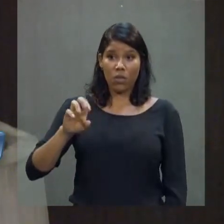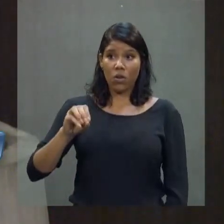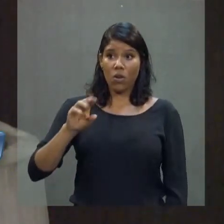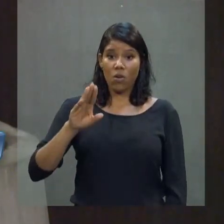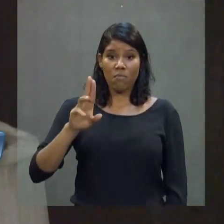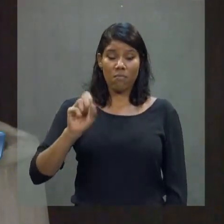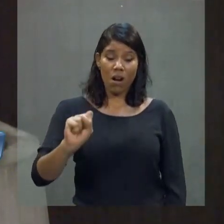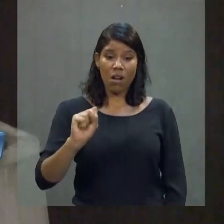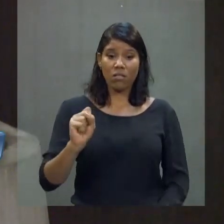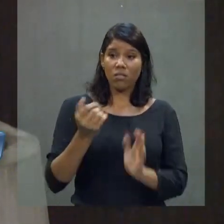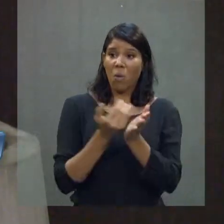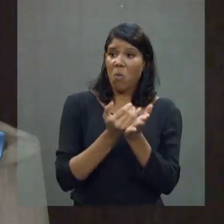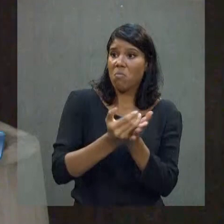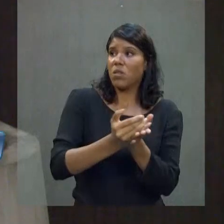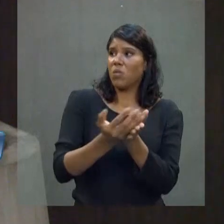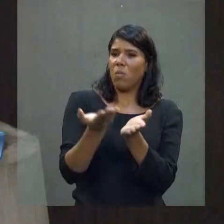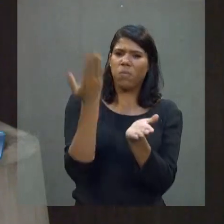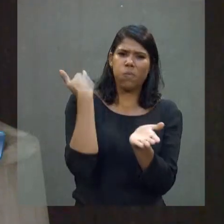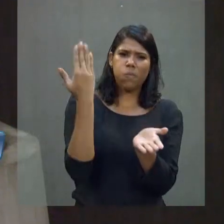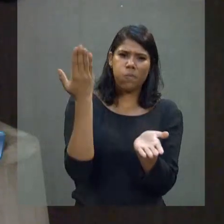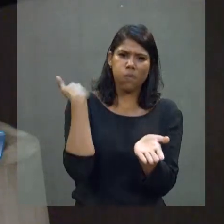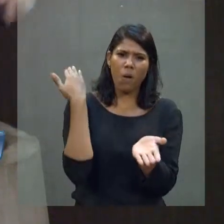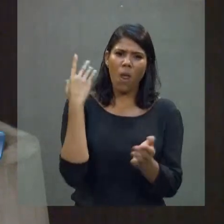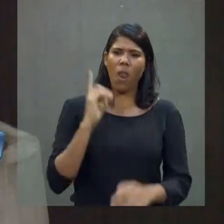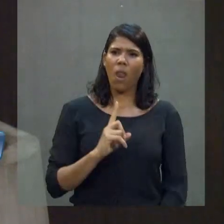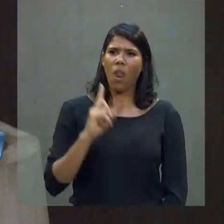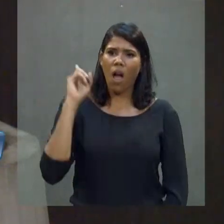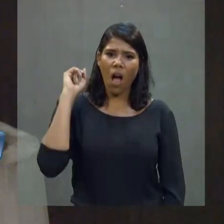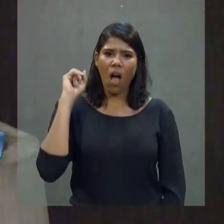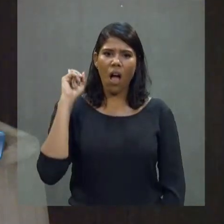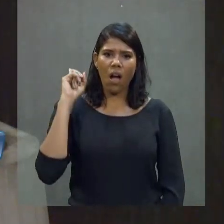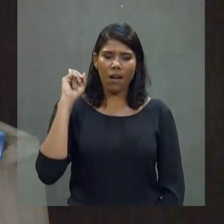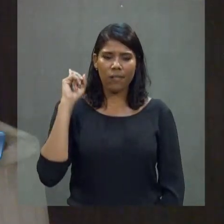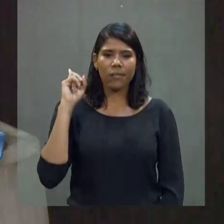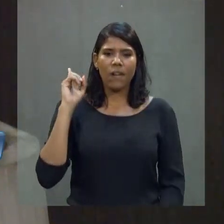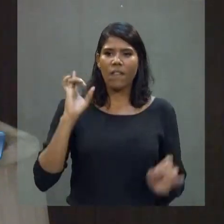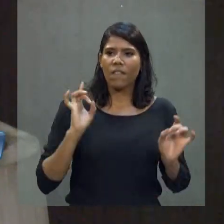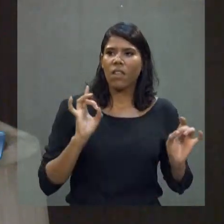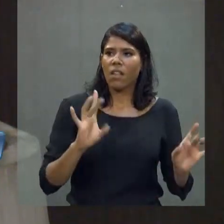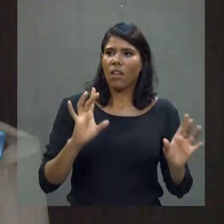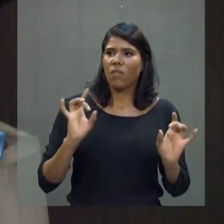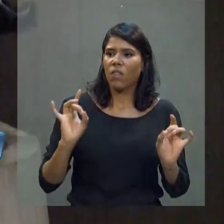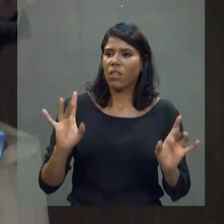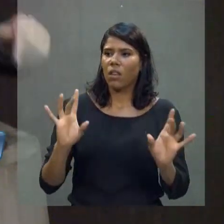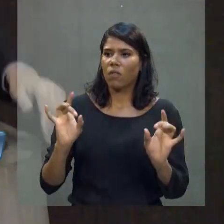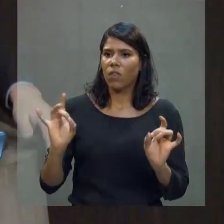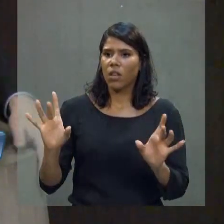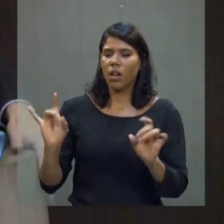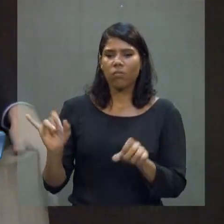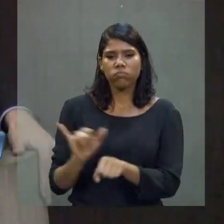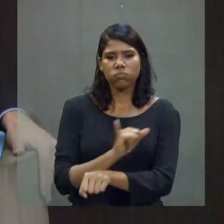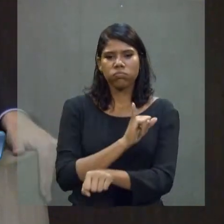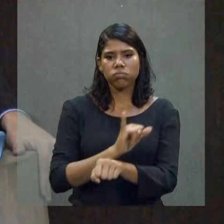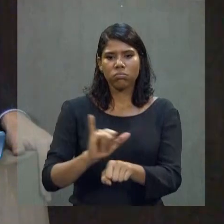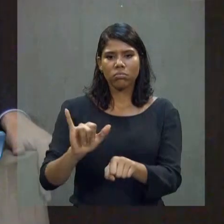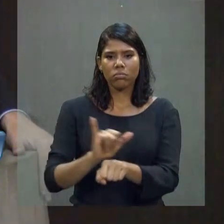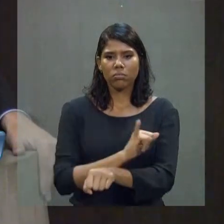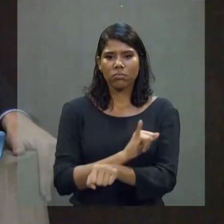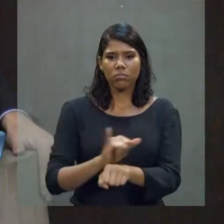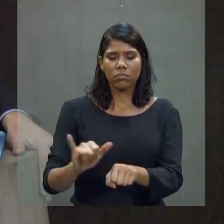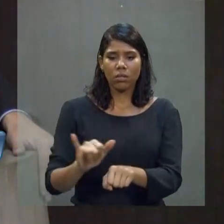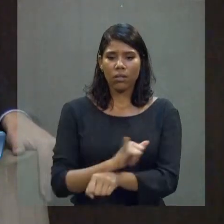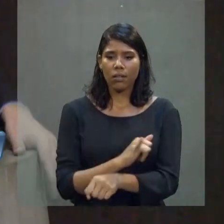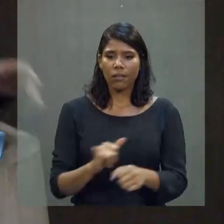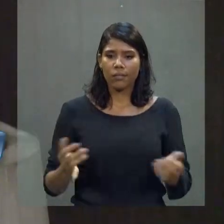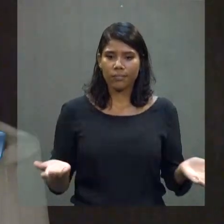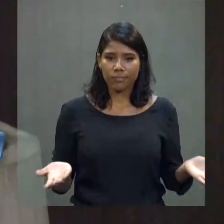antes. Começou com os leilões dos blocos do pré-sal, começou com a privatização